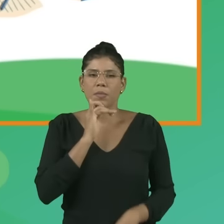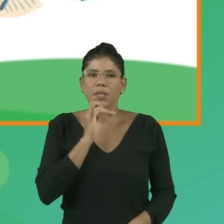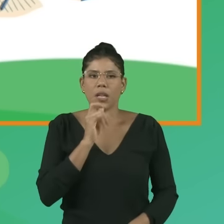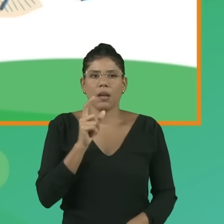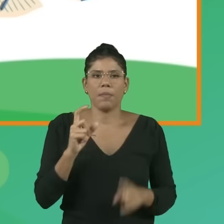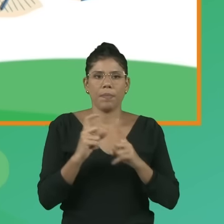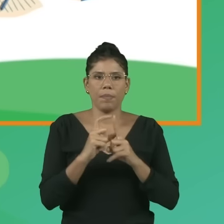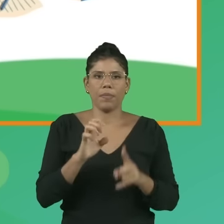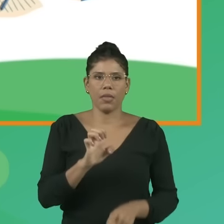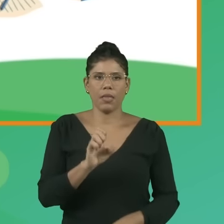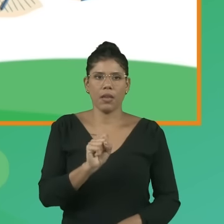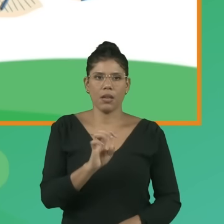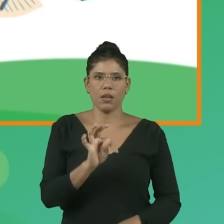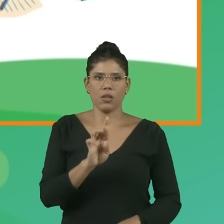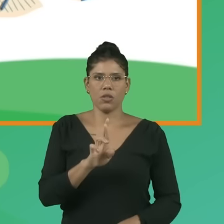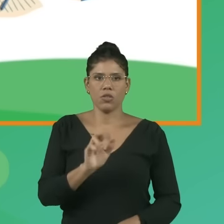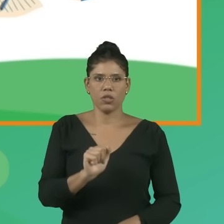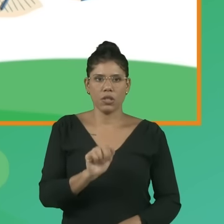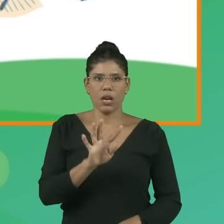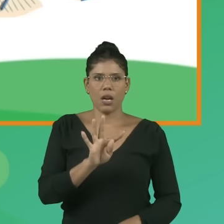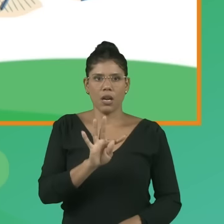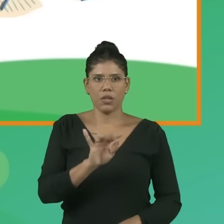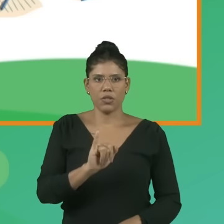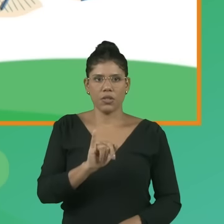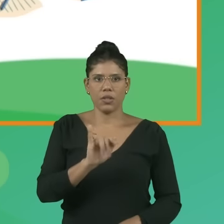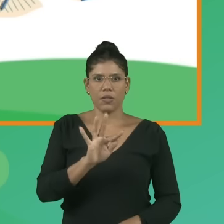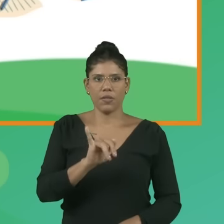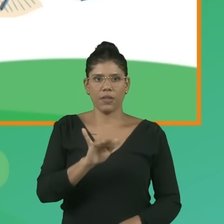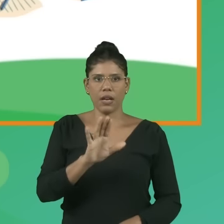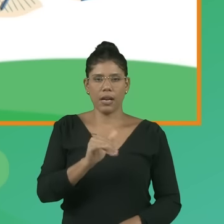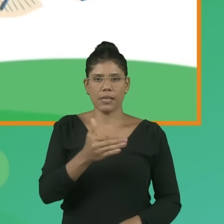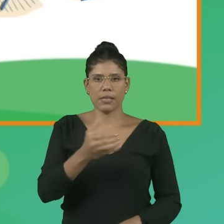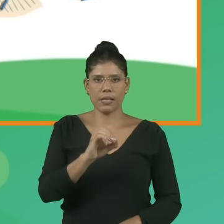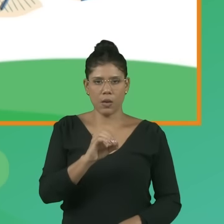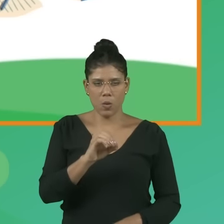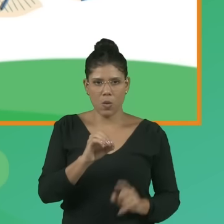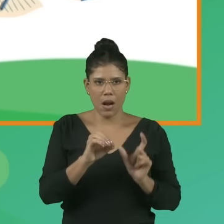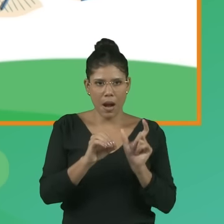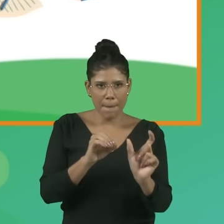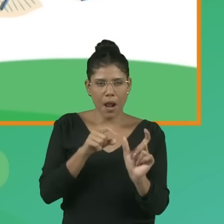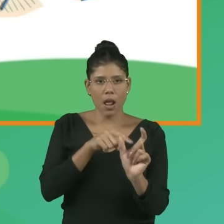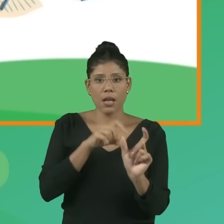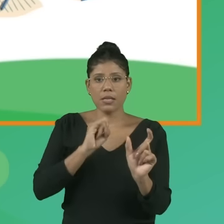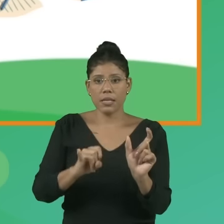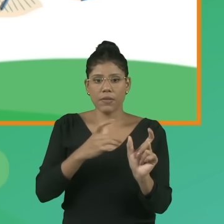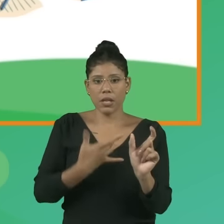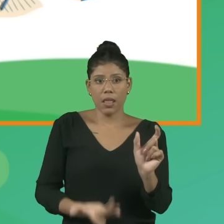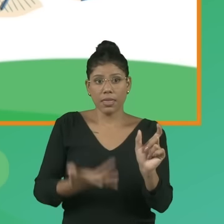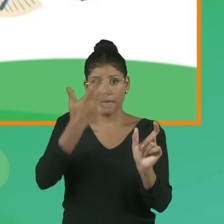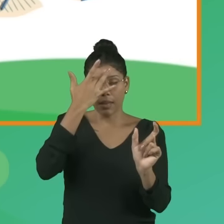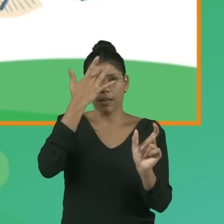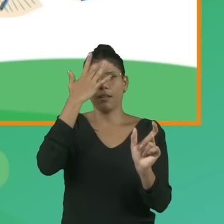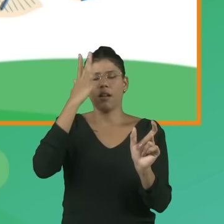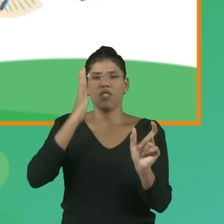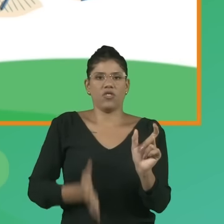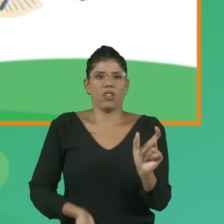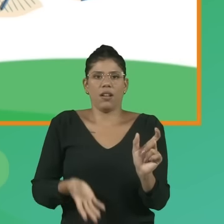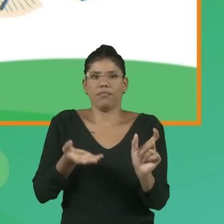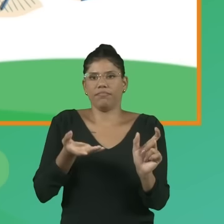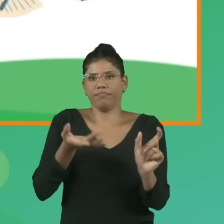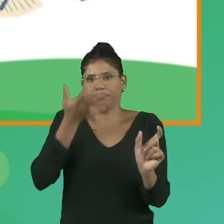questão da estratificação social. Então, eu acredito que se você internalizou o que significa o significado de estratificação,